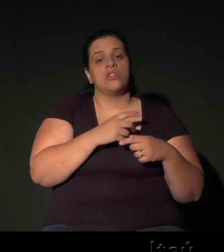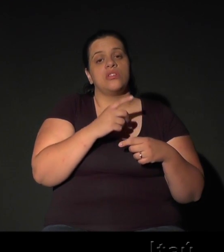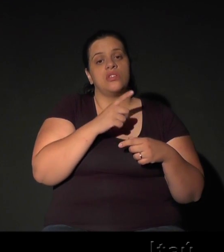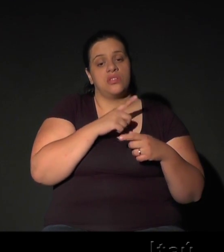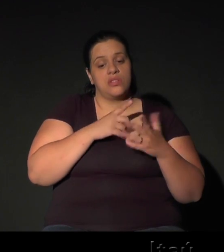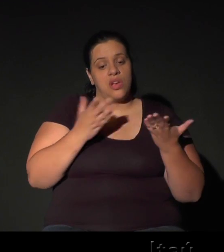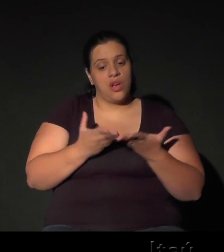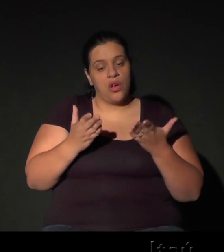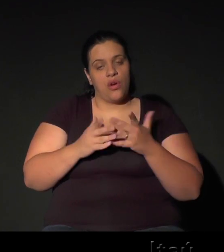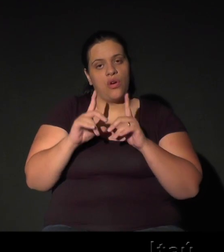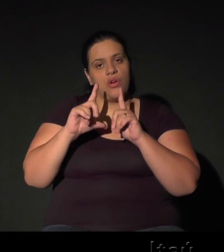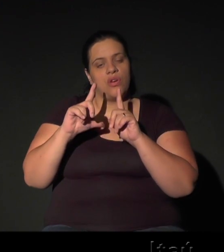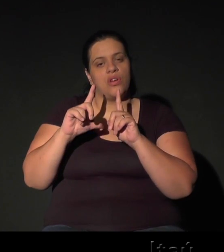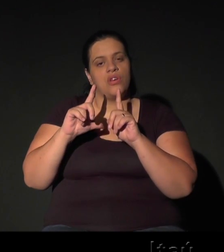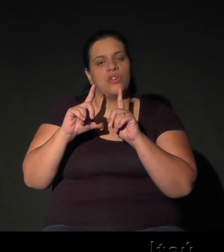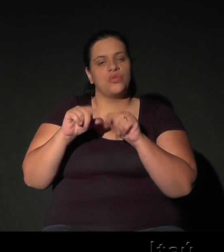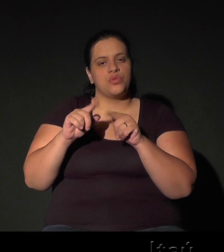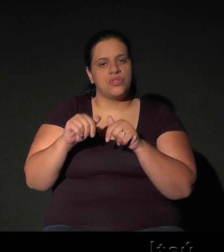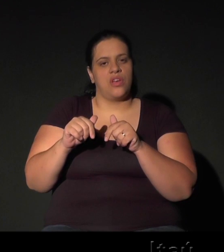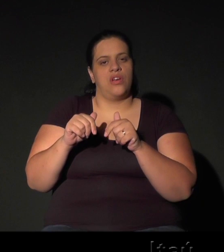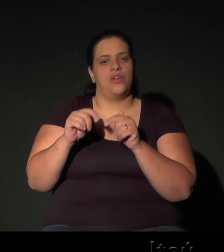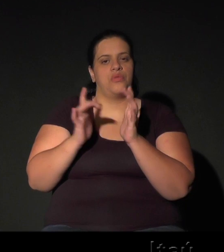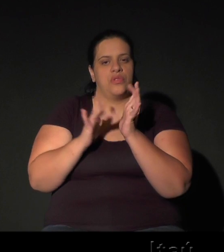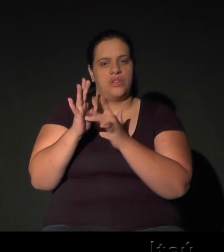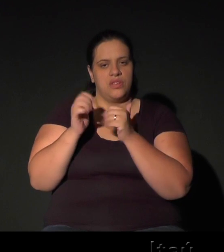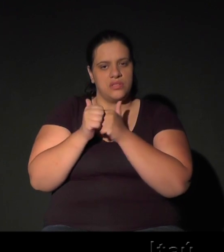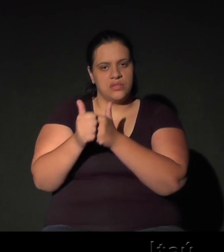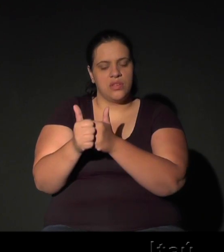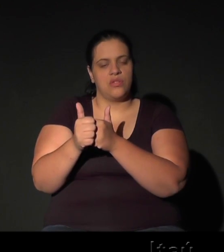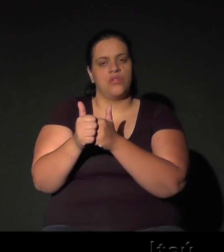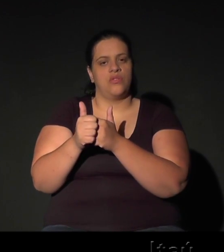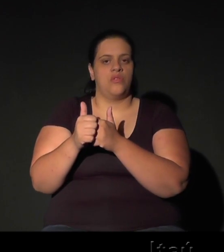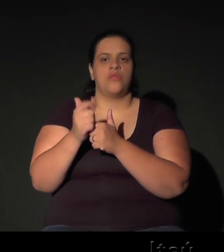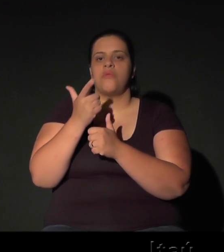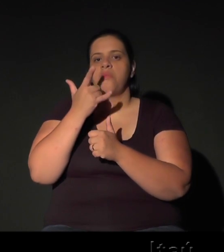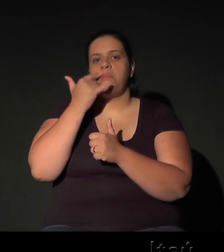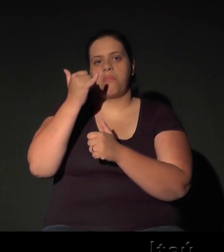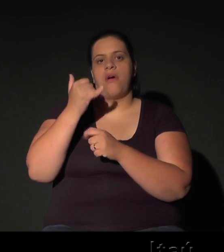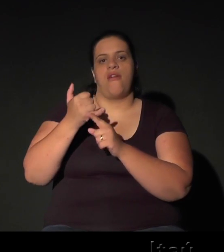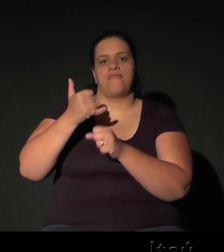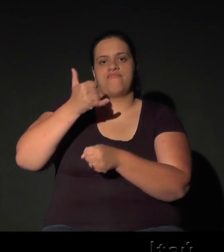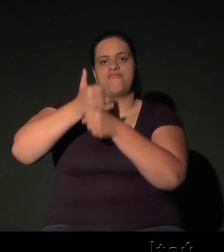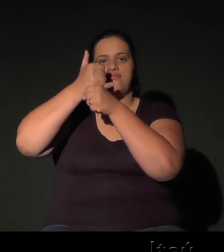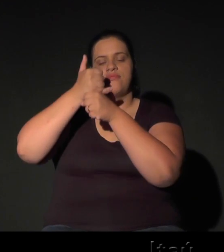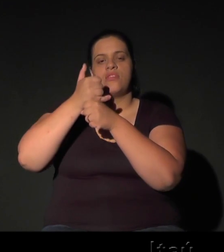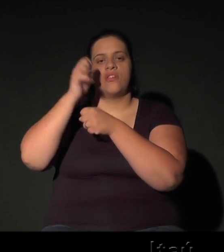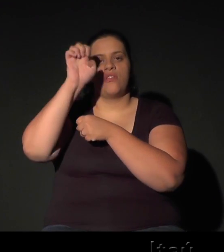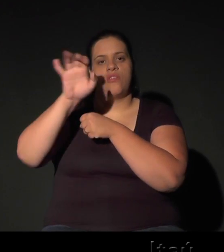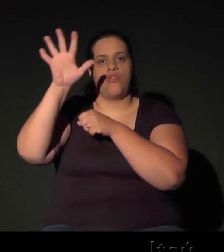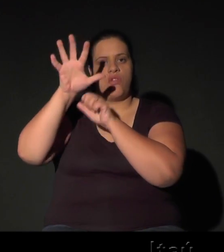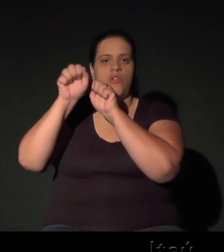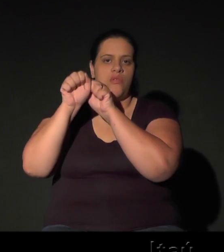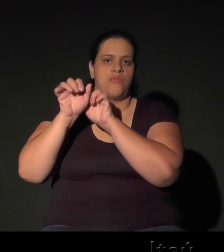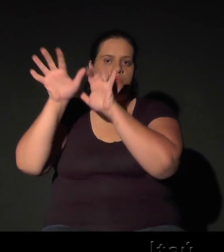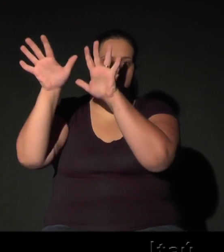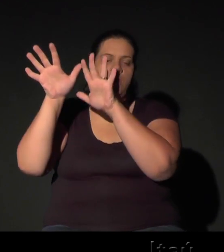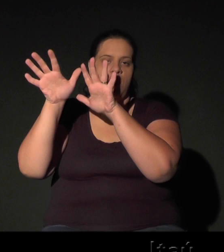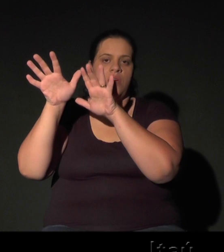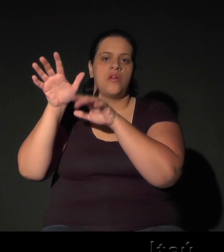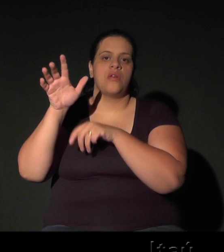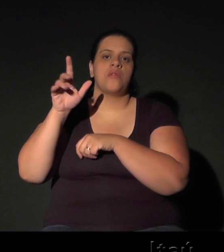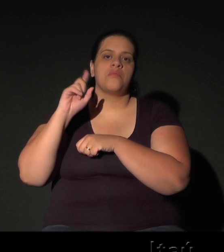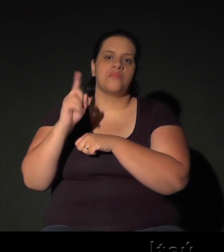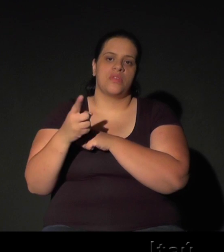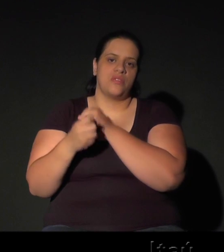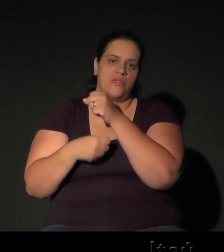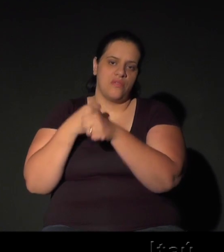judaico cristã patriarcal que invadiu a Europa e no primeiro Milênio invadiu a Europa e destruiu